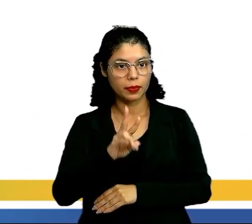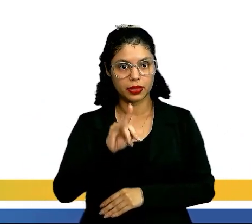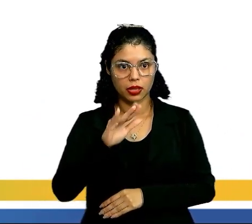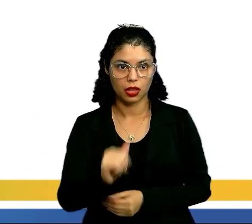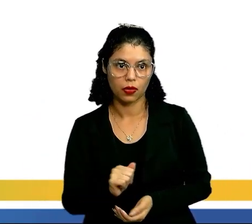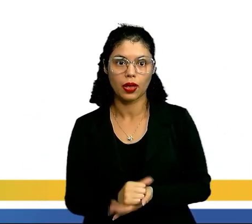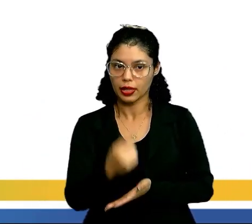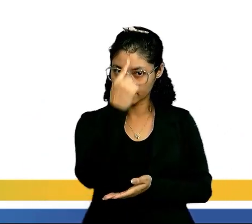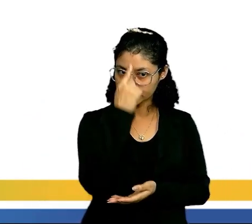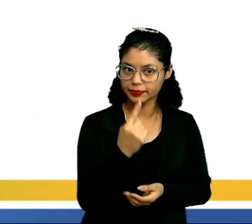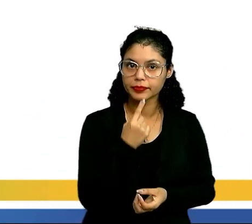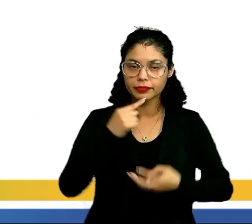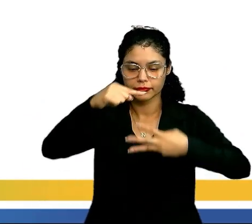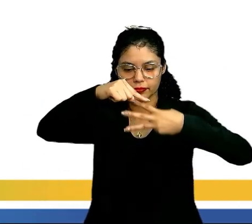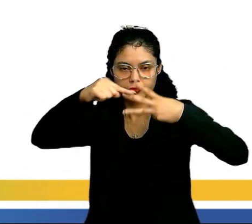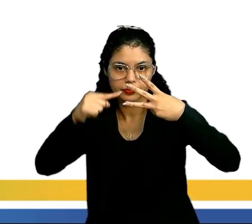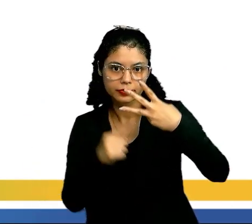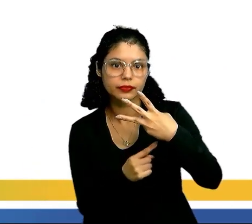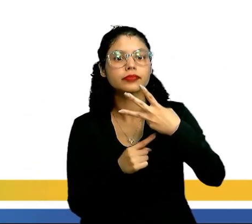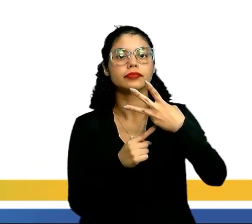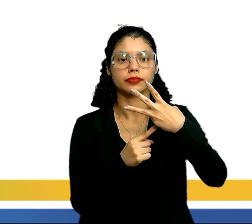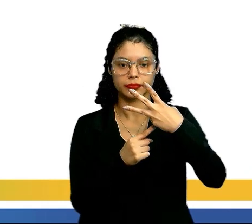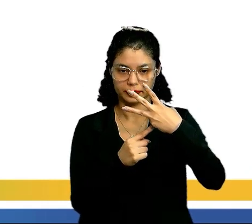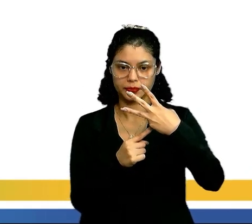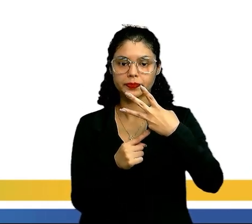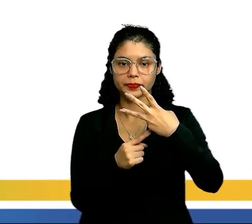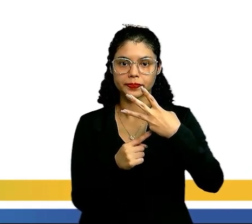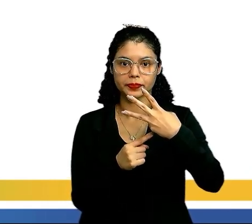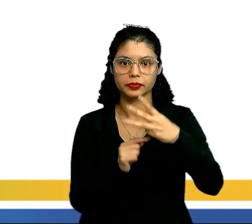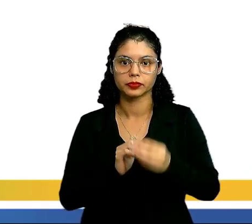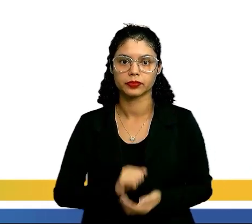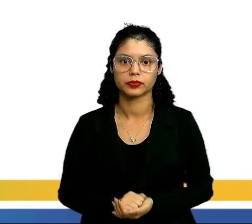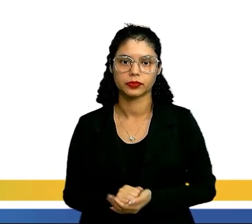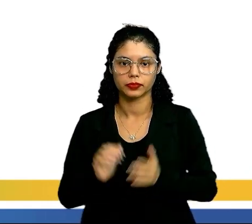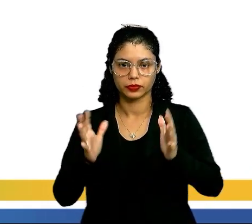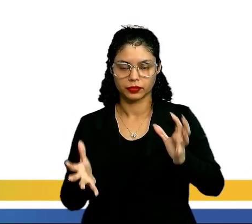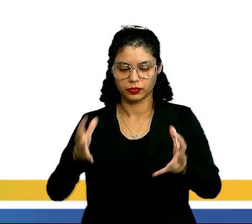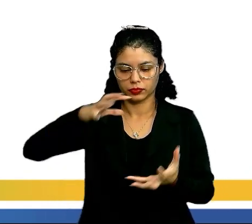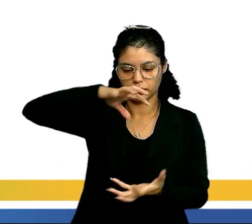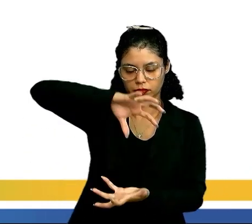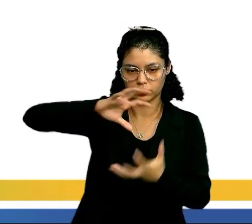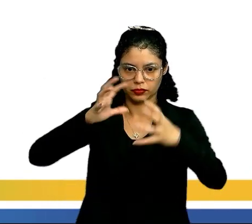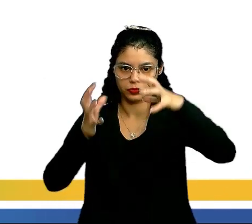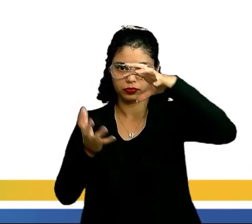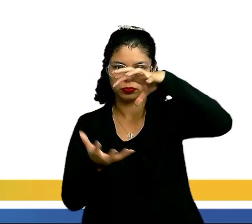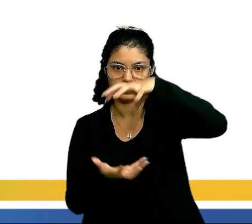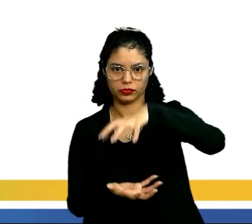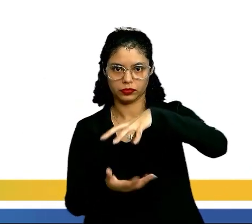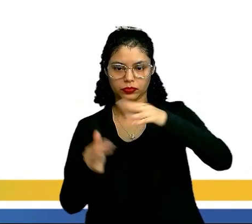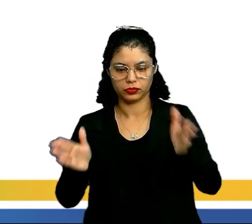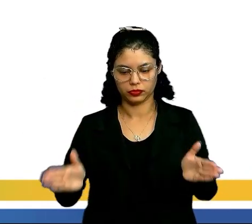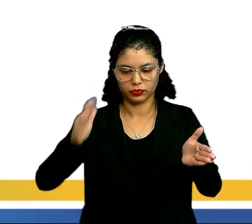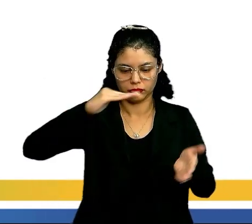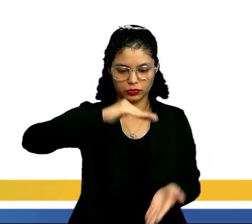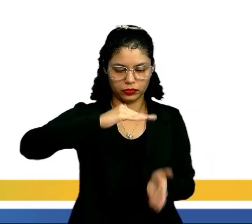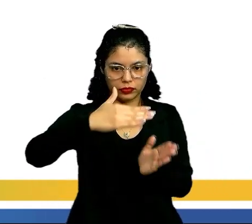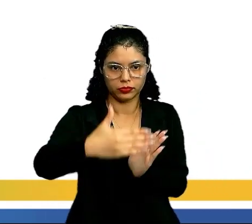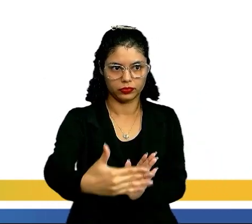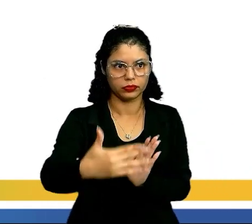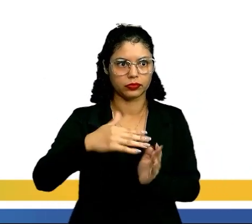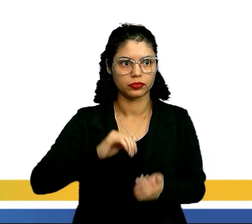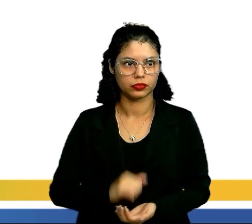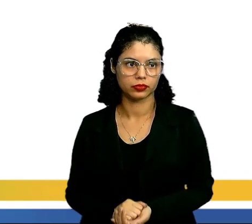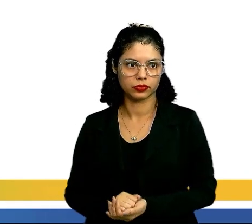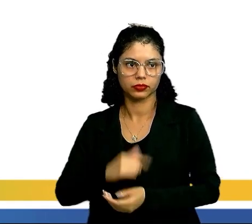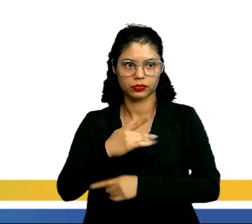geometria espacial estuda figuras em três dimensões, ou seja, cubos,